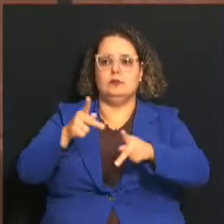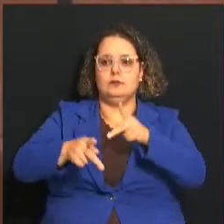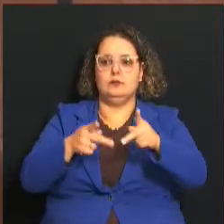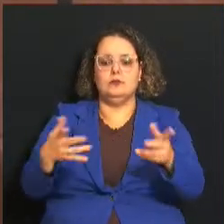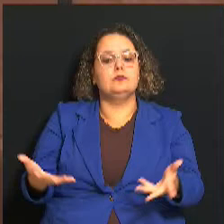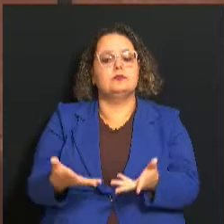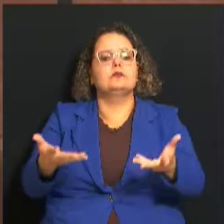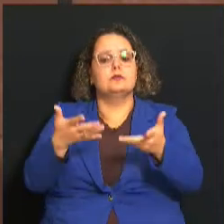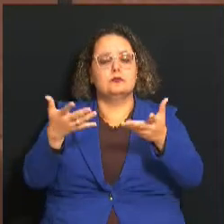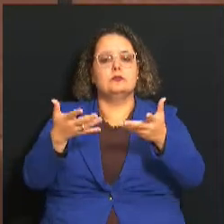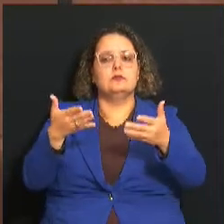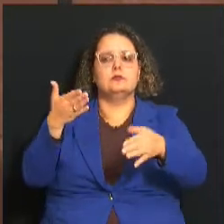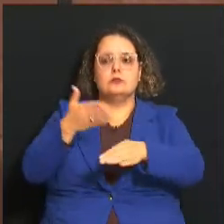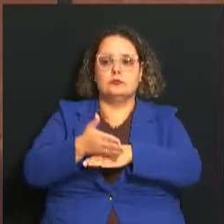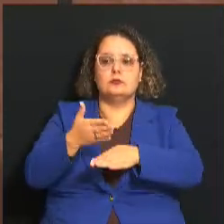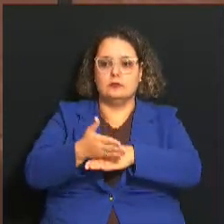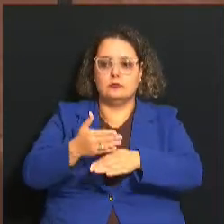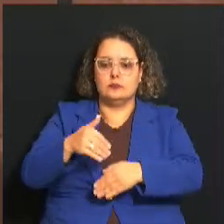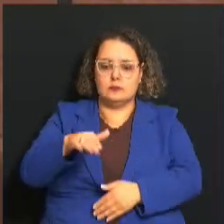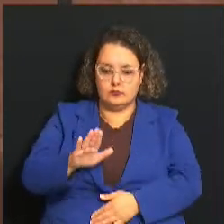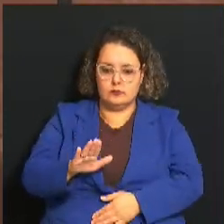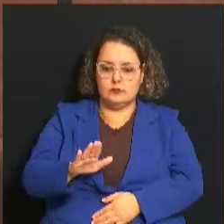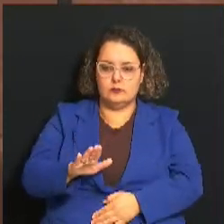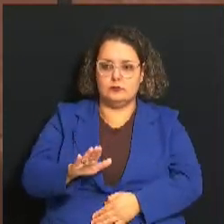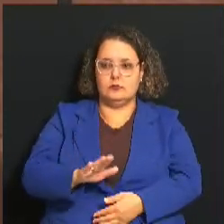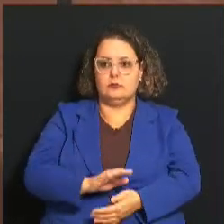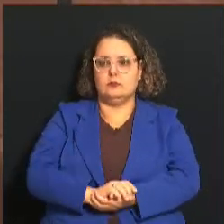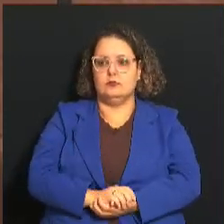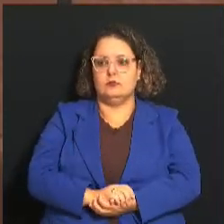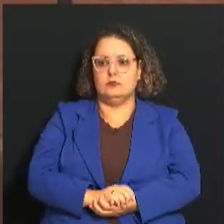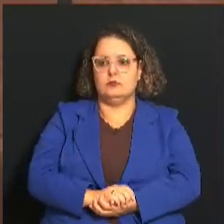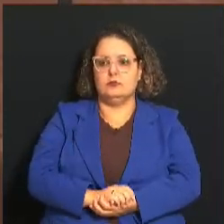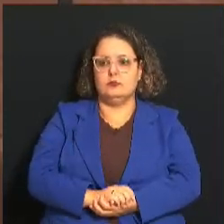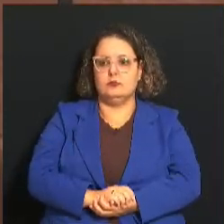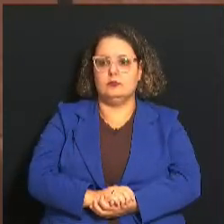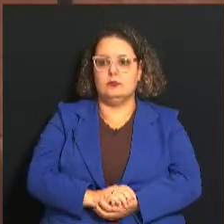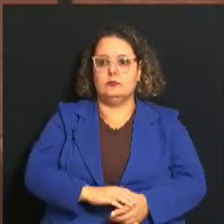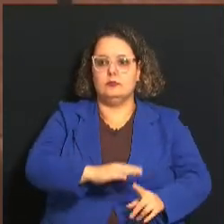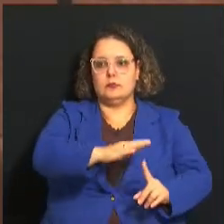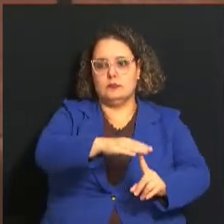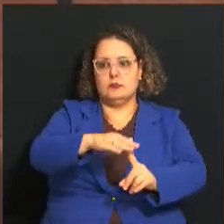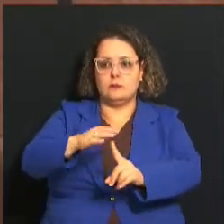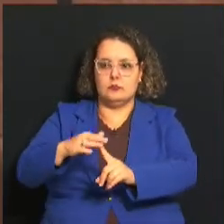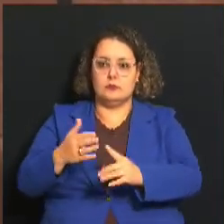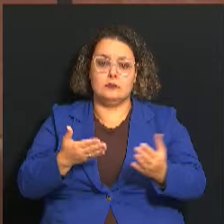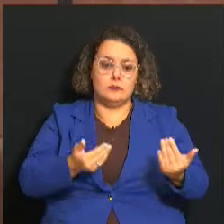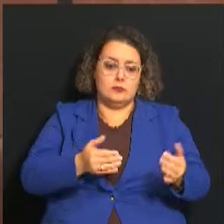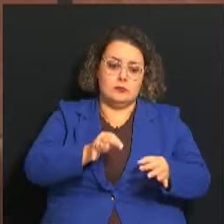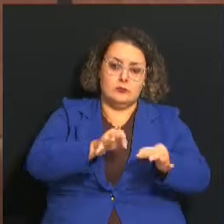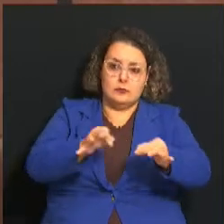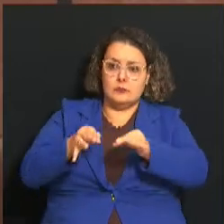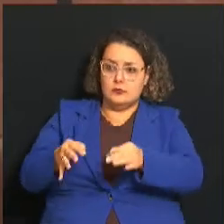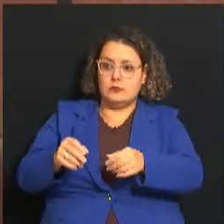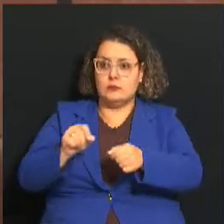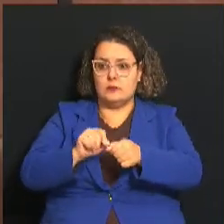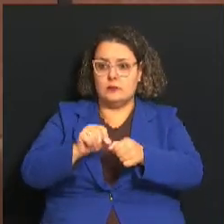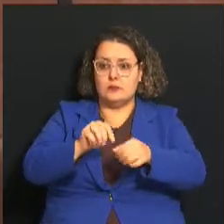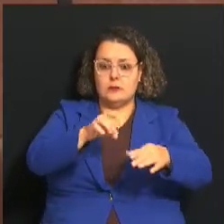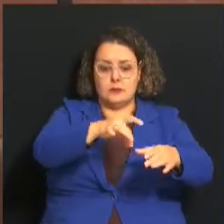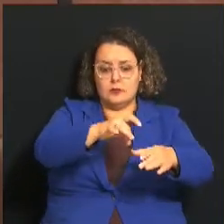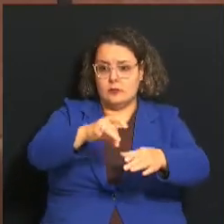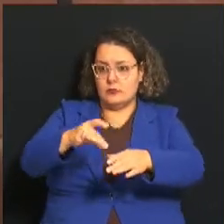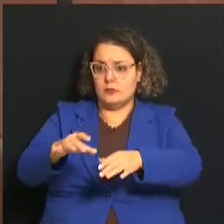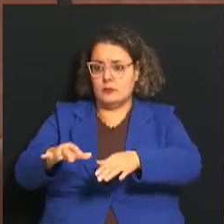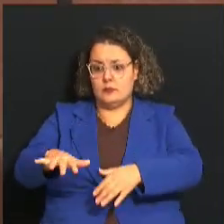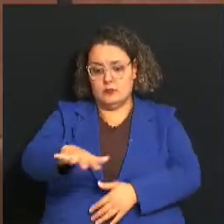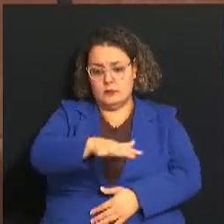incentive a participação popular, ainda mais no caso ambiental, que tem muita juventude que está organizada para fazer plantio de área, que